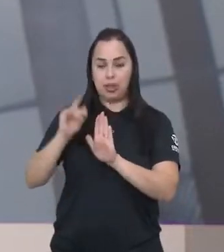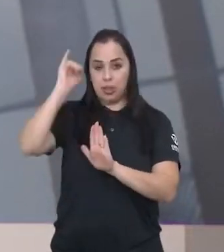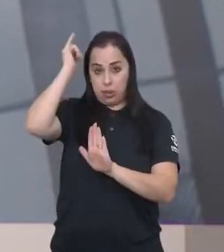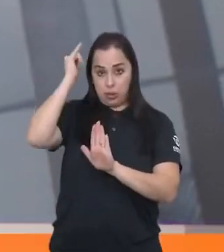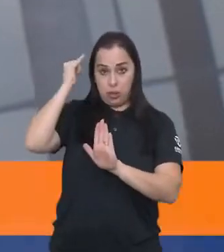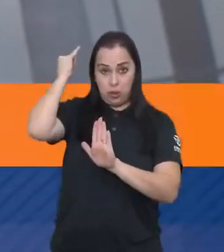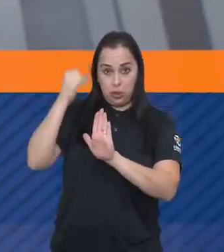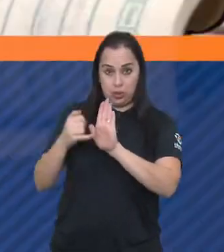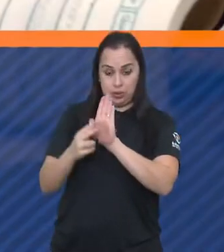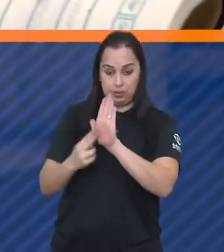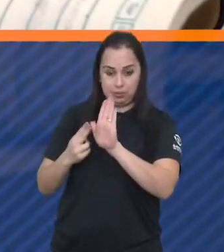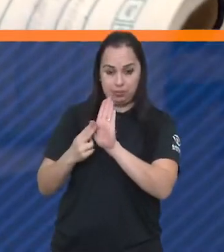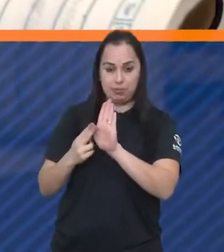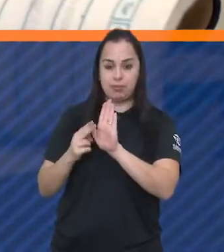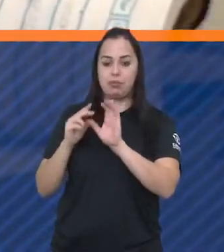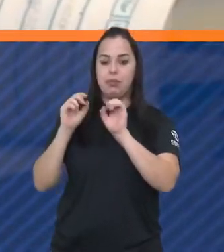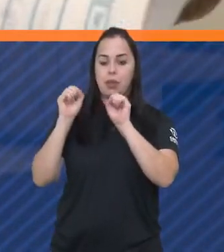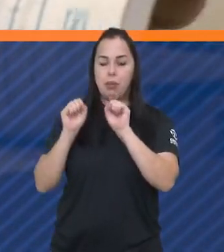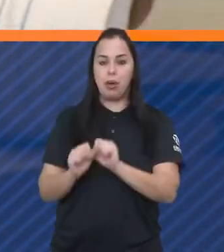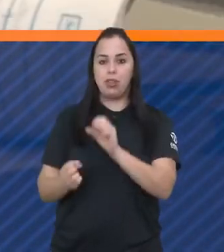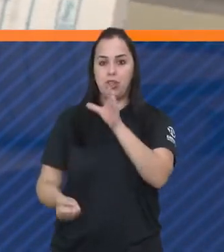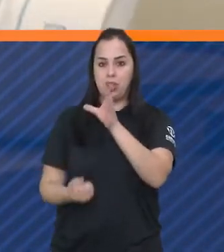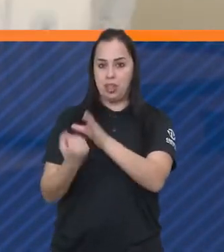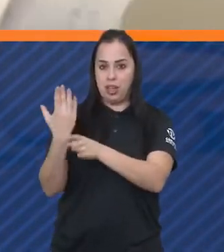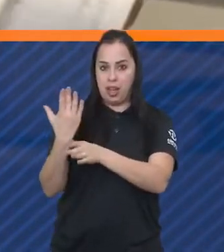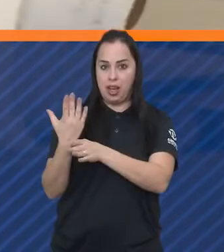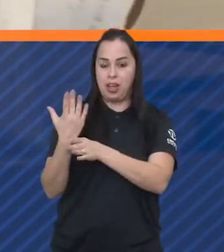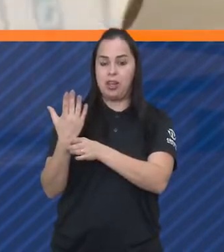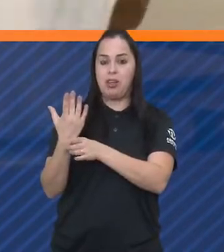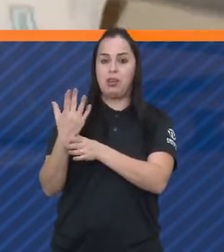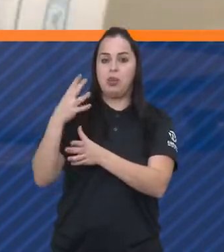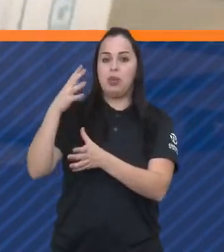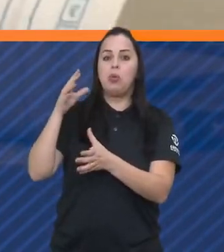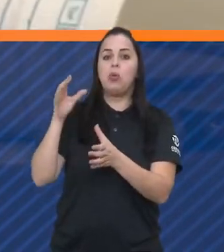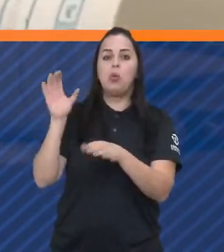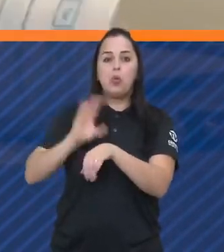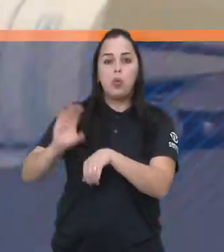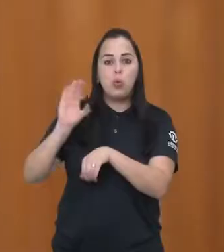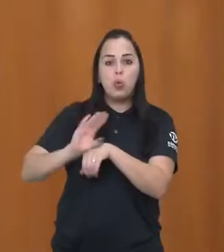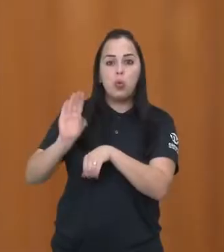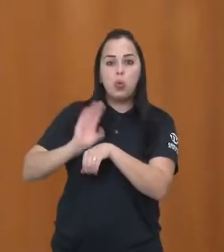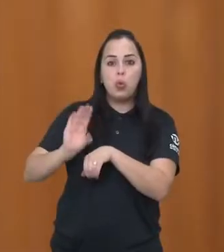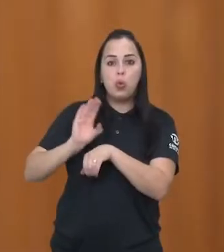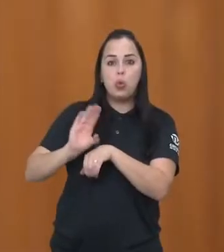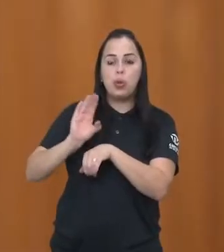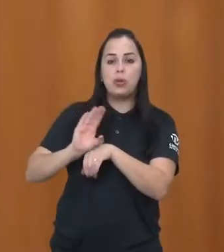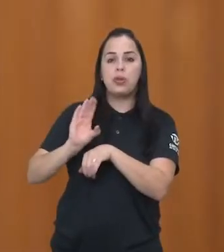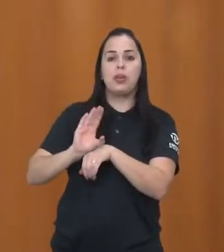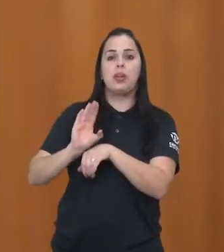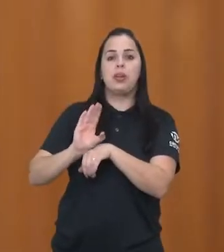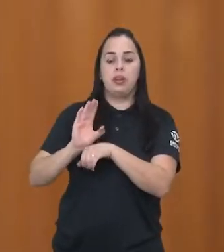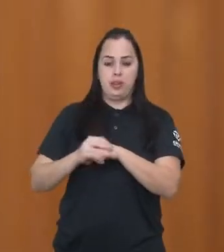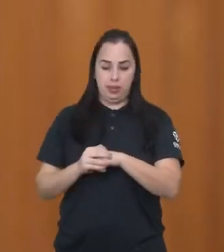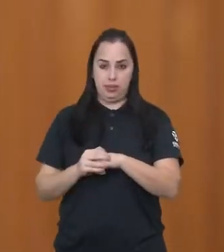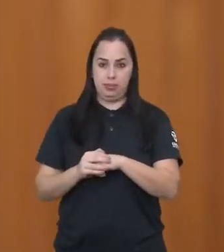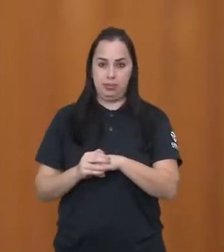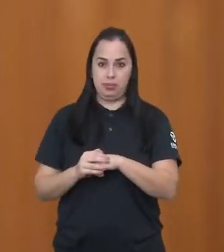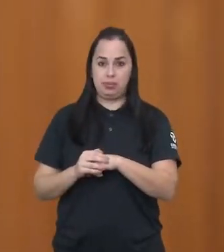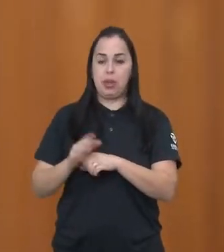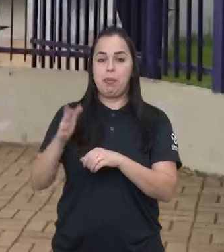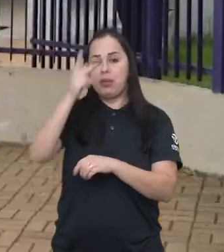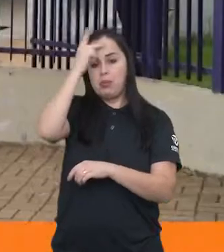Dr. José Cláudio, autoriza a criação de um curso pré-vestibular para pessoas de baixa renda. Já um projeto do vereador Júnior